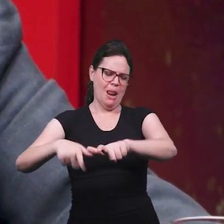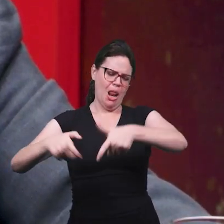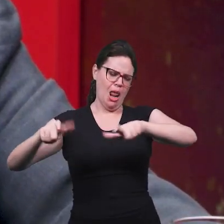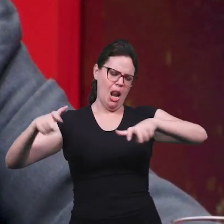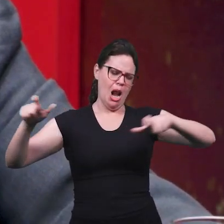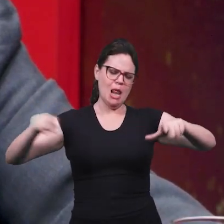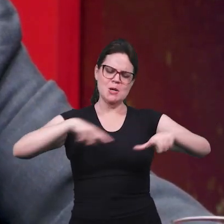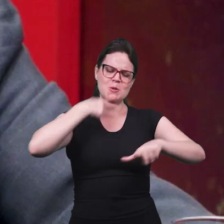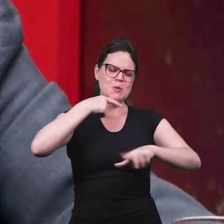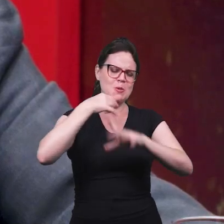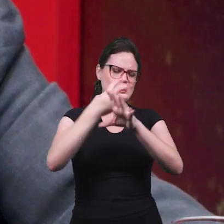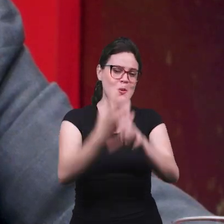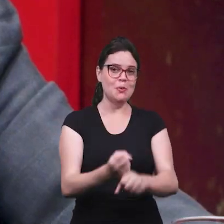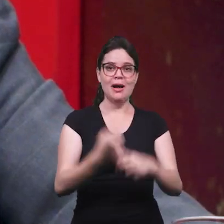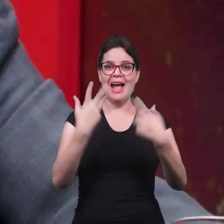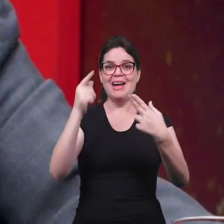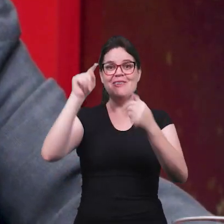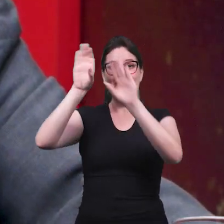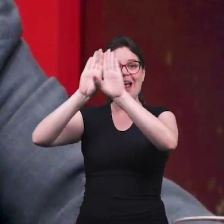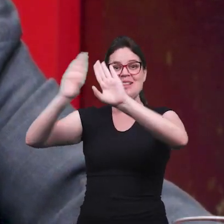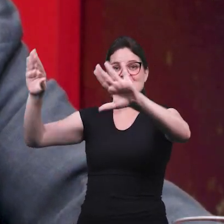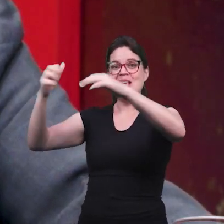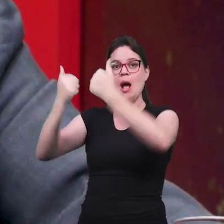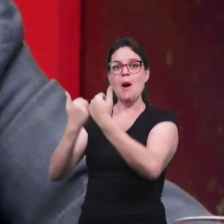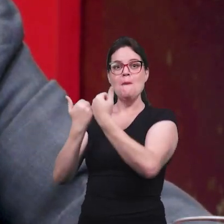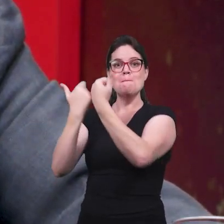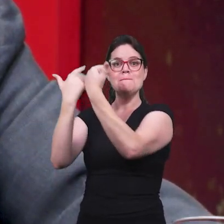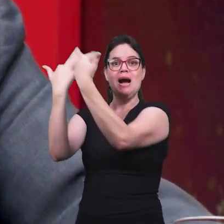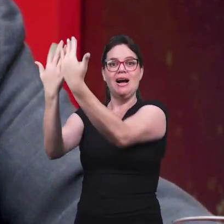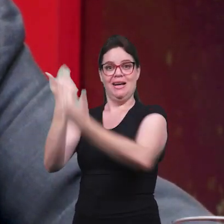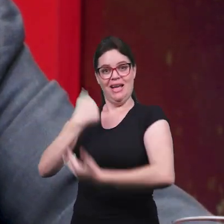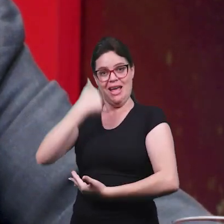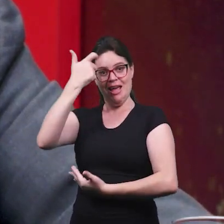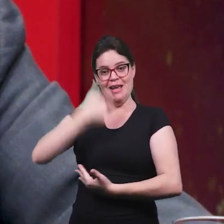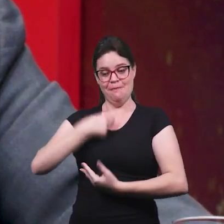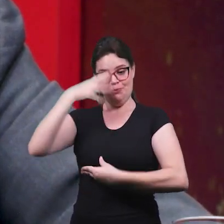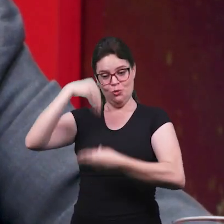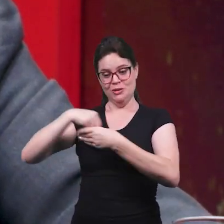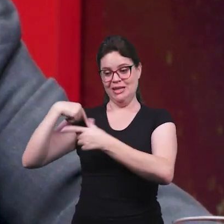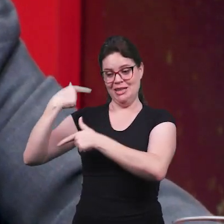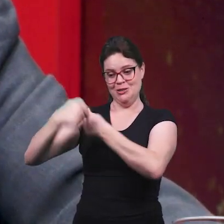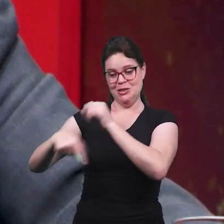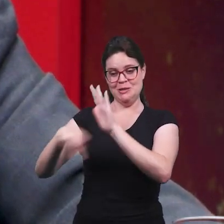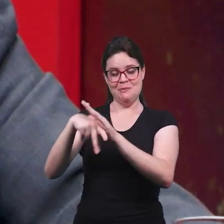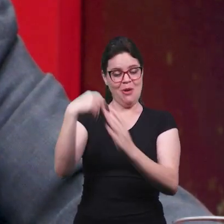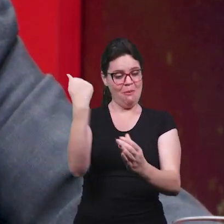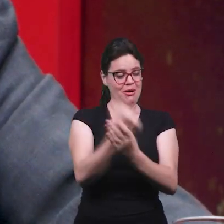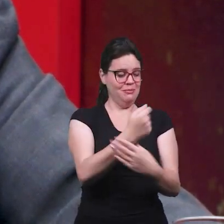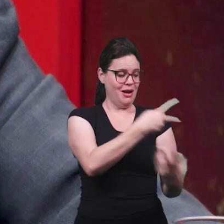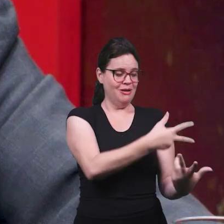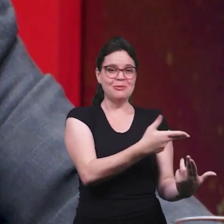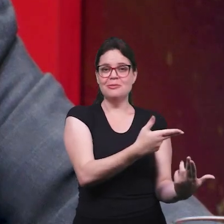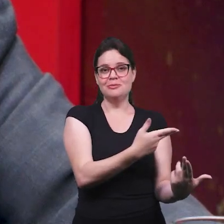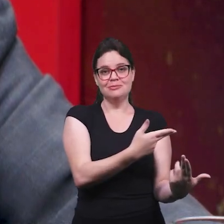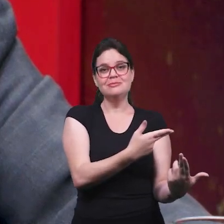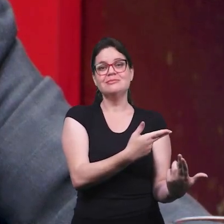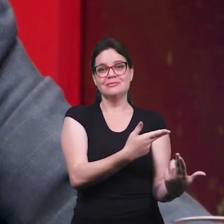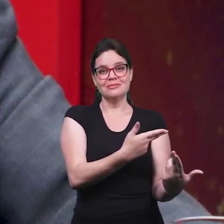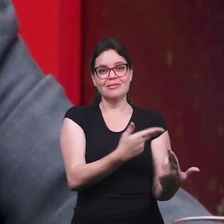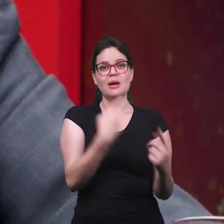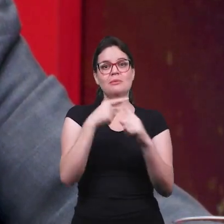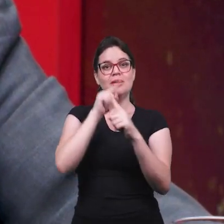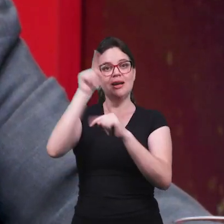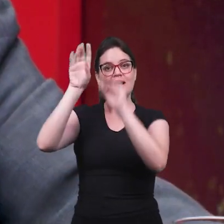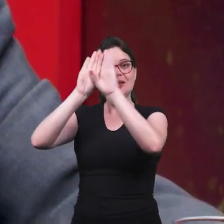bênção que o Senhor determinou lá em Abraão, que em ti serão benditas todas as nações, todas as famílias da terra.